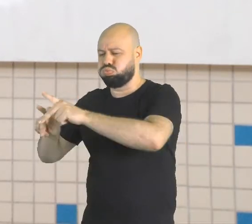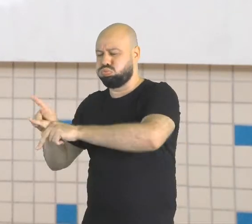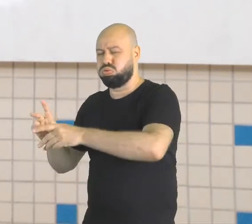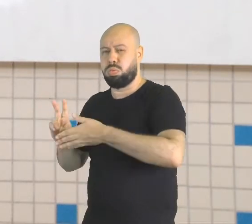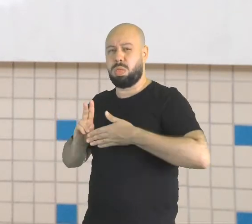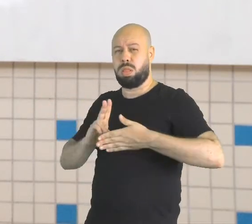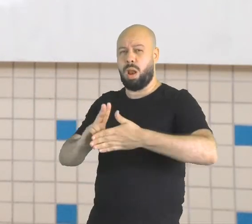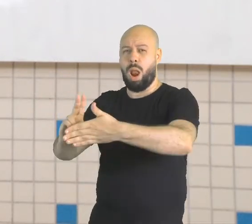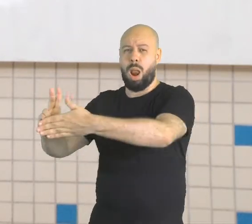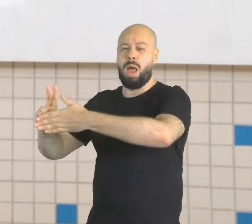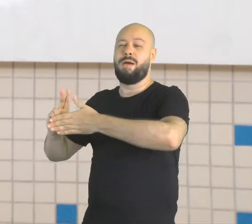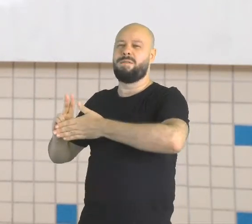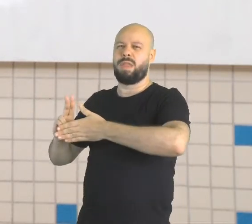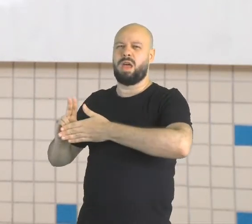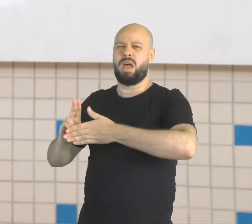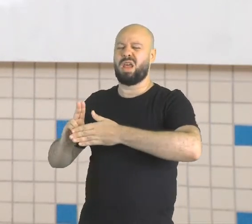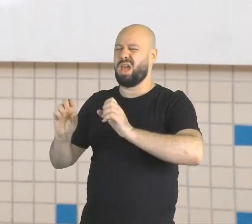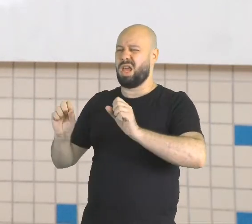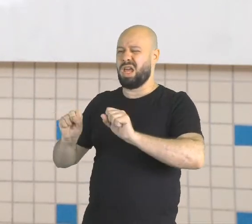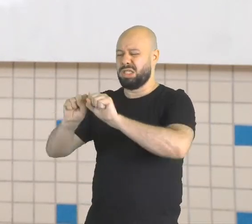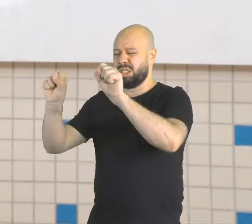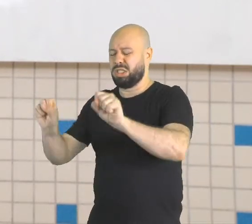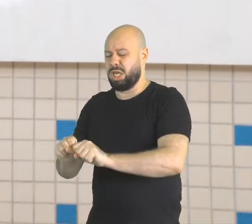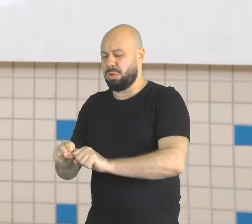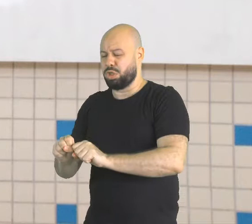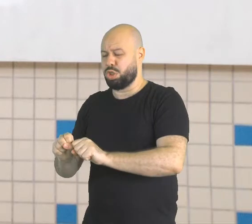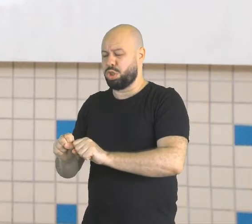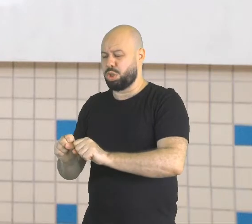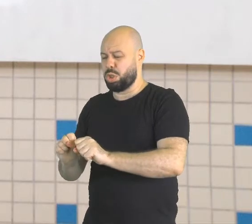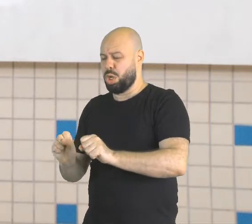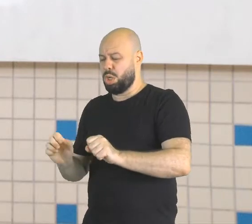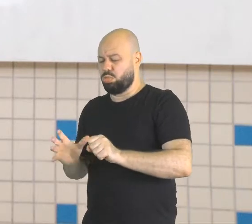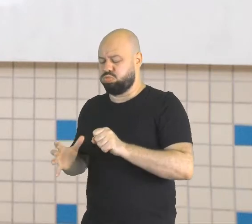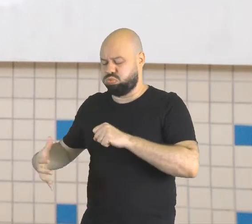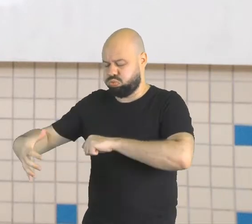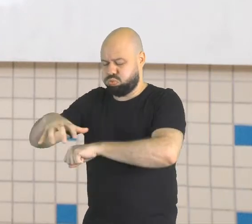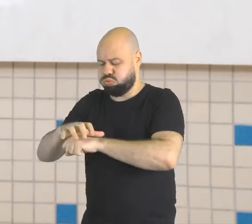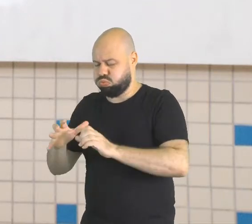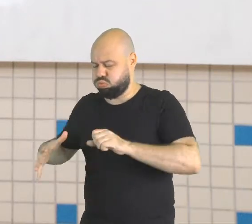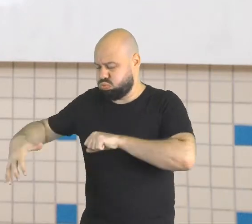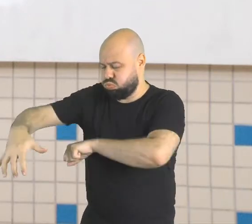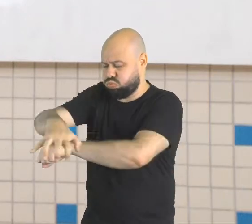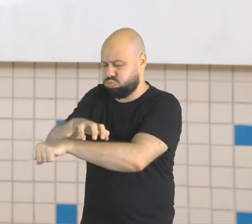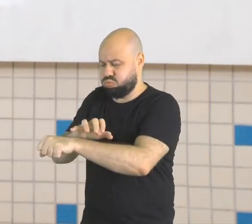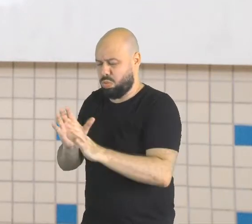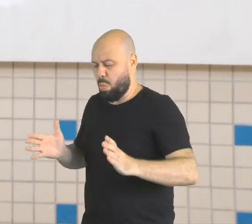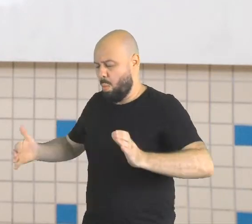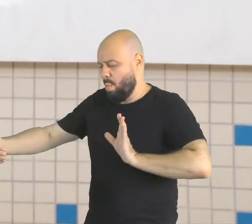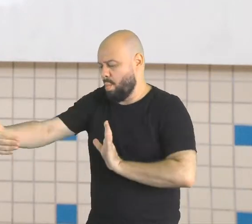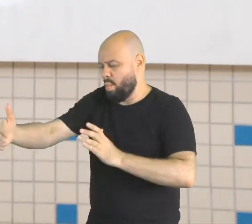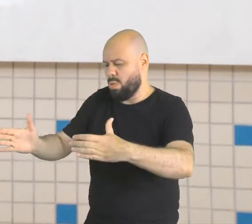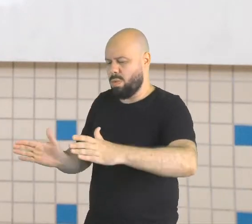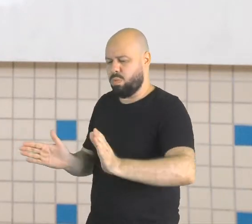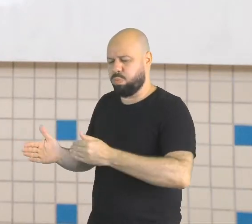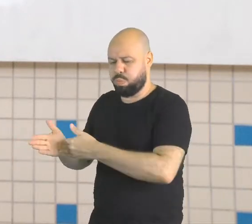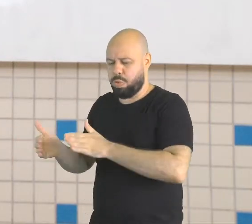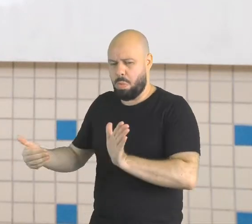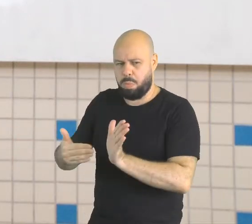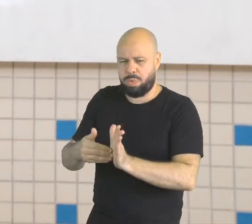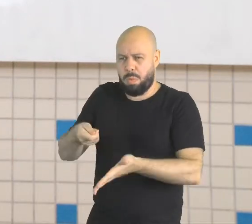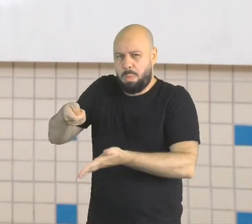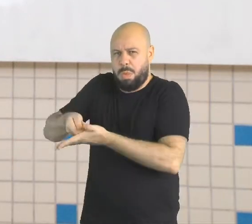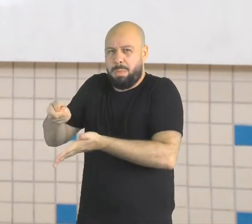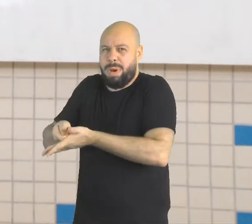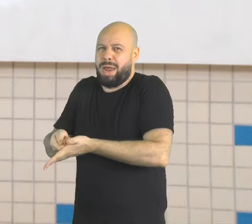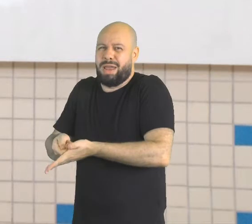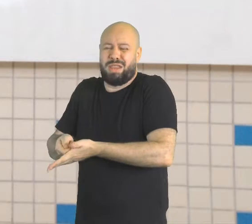se adaptaram ao sistema de aldeamento. Foi uma política compulsória de obrigatoriedade. A coroa portuguesa obrigou esses